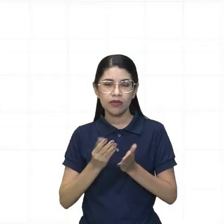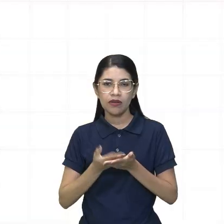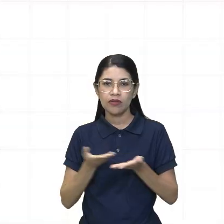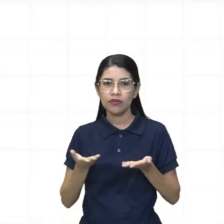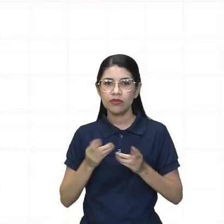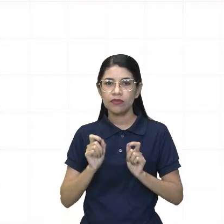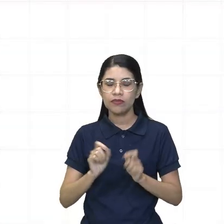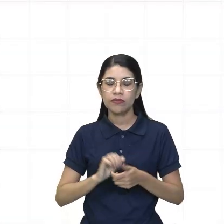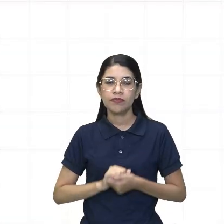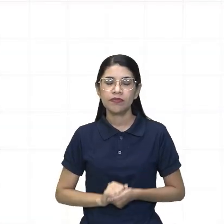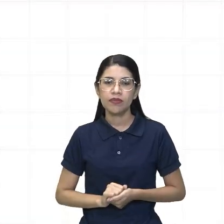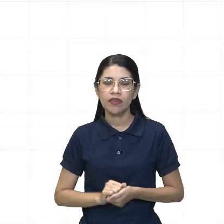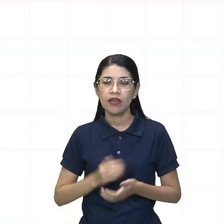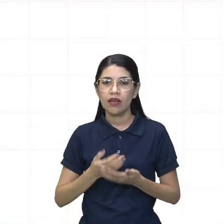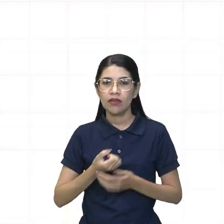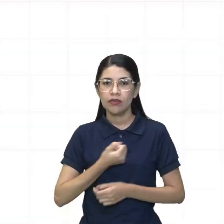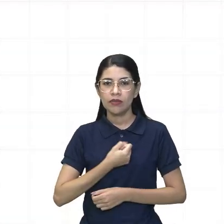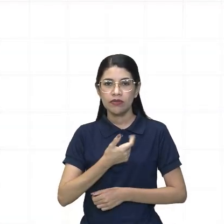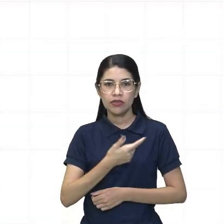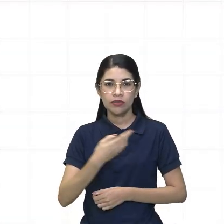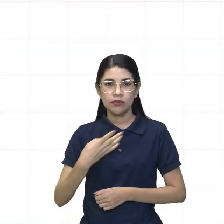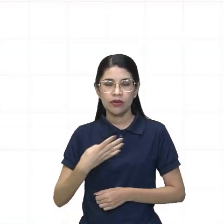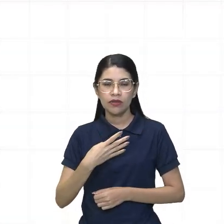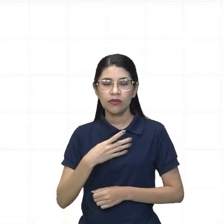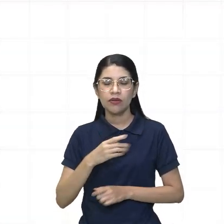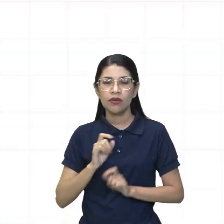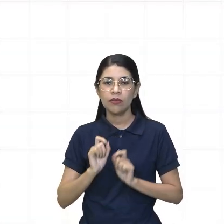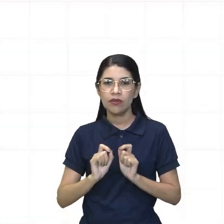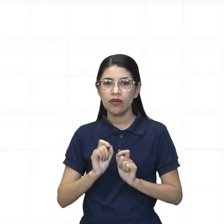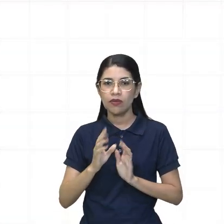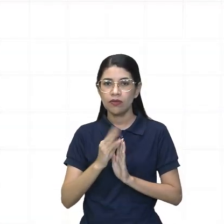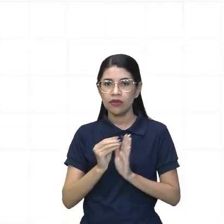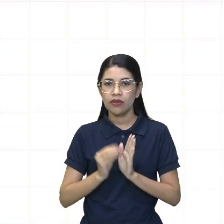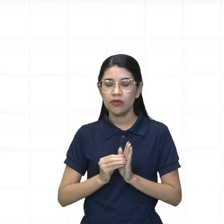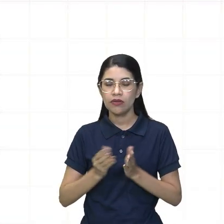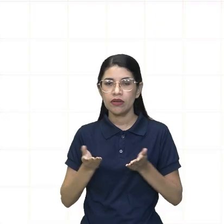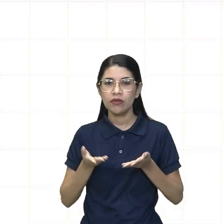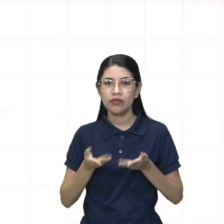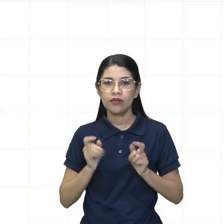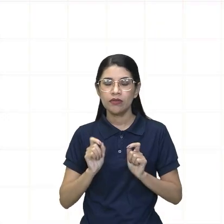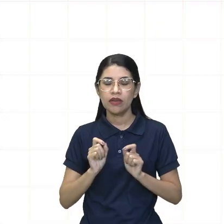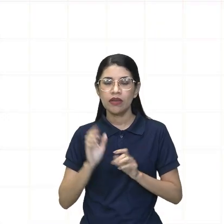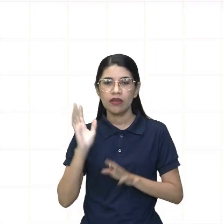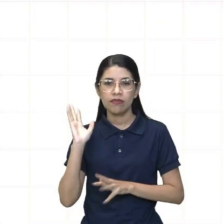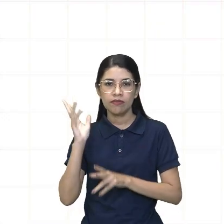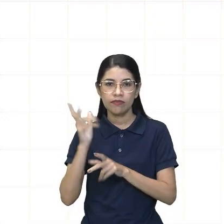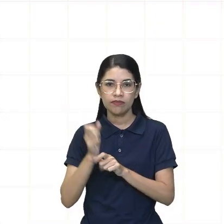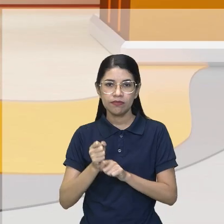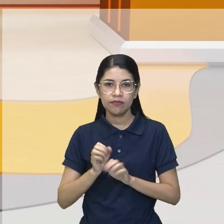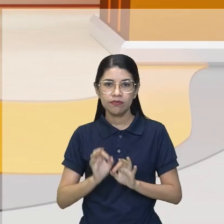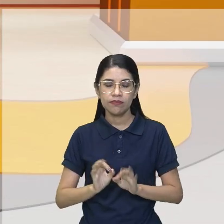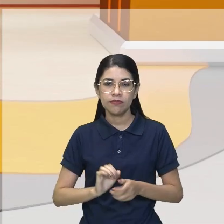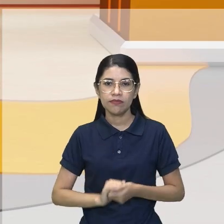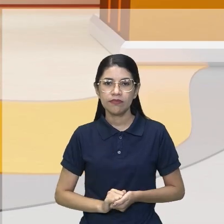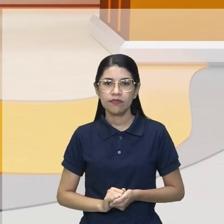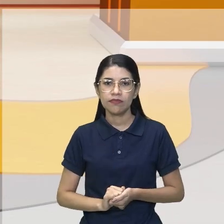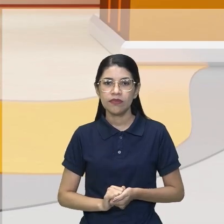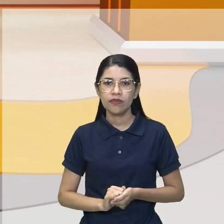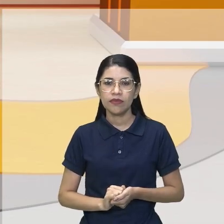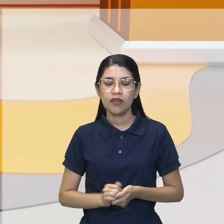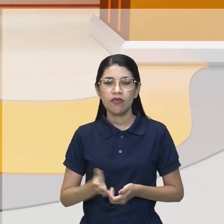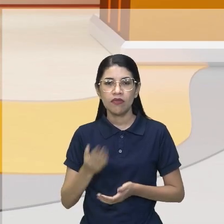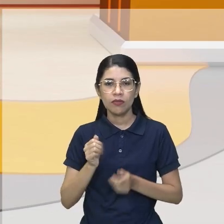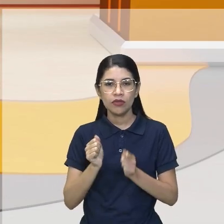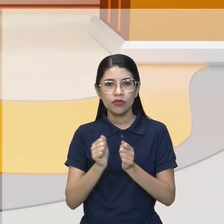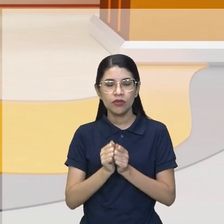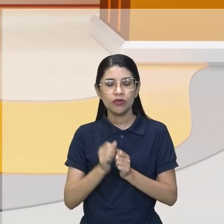aula. Esta é a aula de número 24 e nós iremos fazer com vocês a revisão. Vamos acompanhar